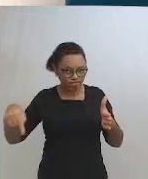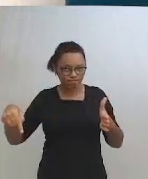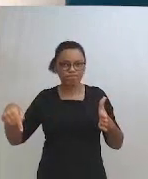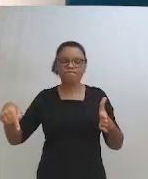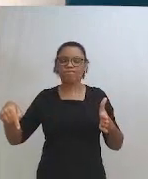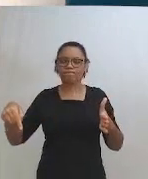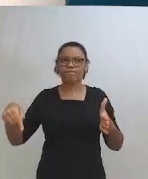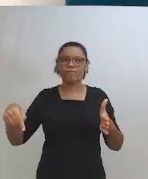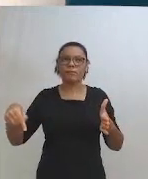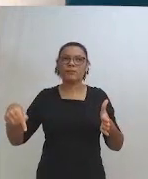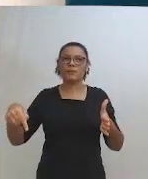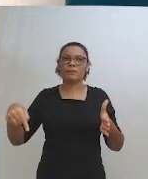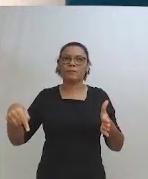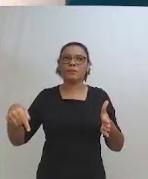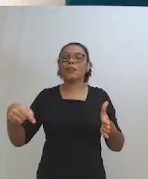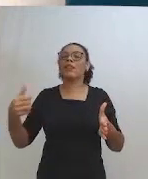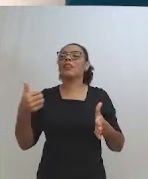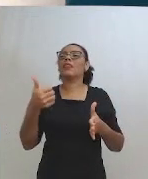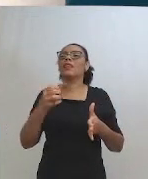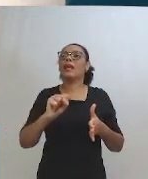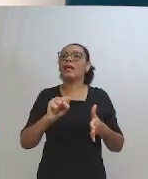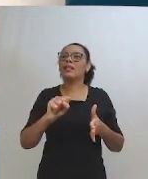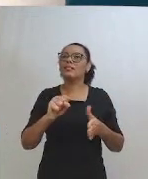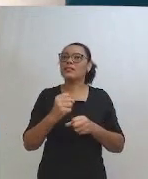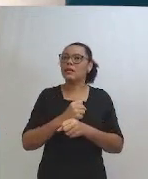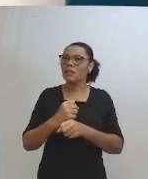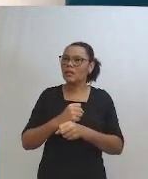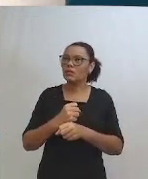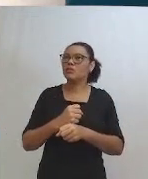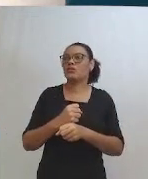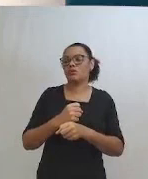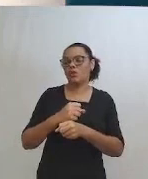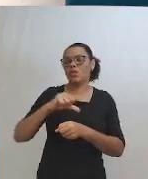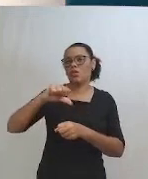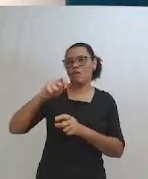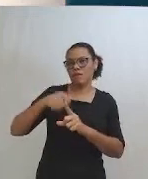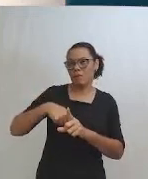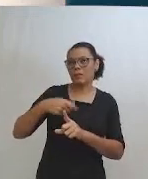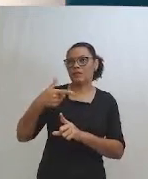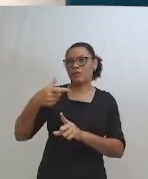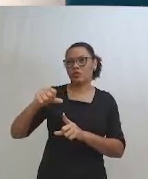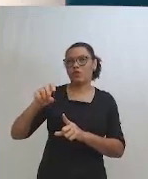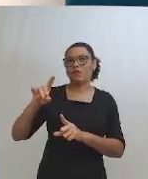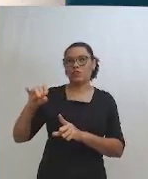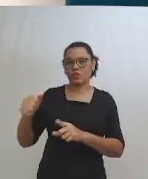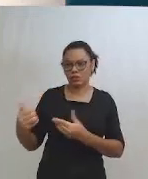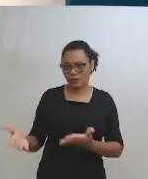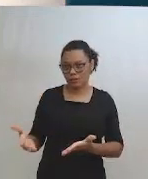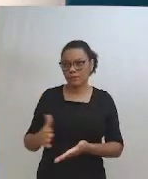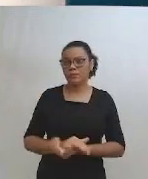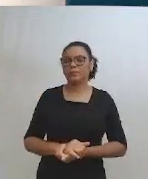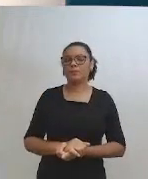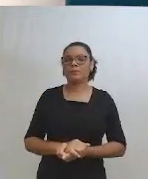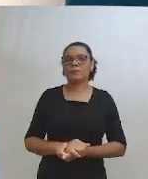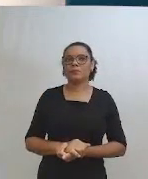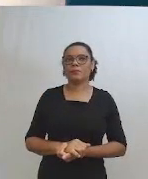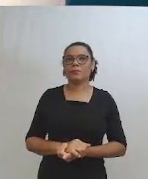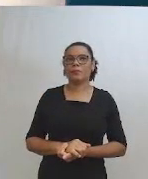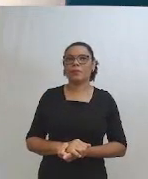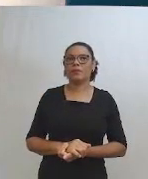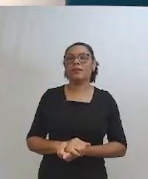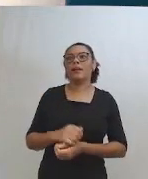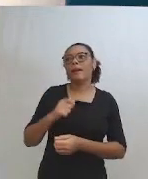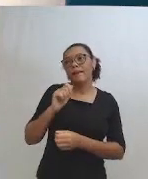os 10 anos, 9 meses e 29 dias, não havendo falar na aplicação da extinção da pretensão punitiva estatal. Ainda é bem lembrar,